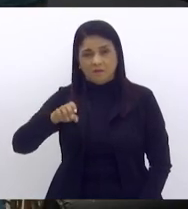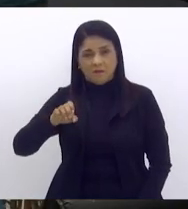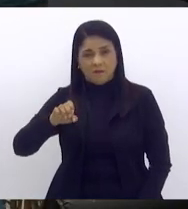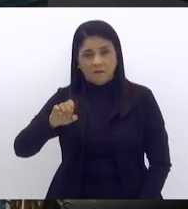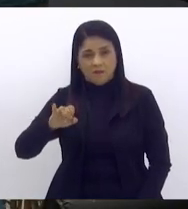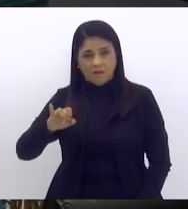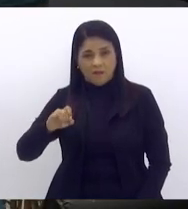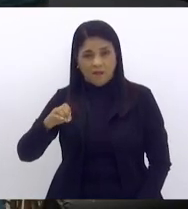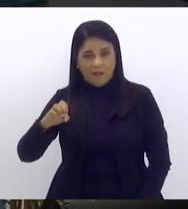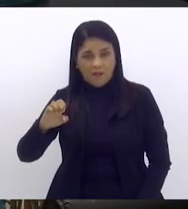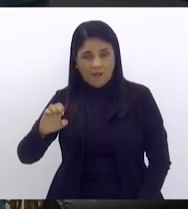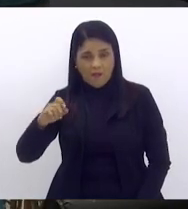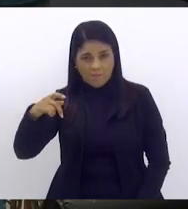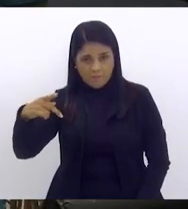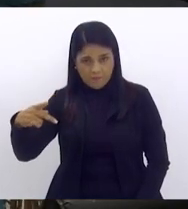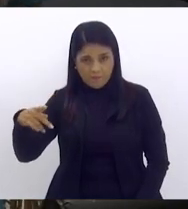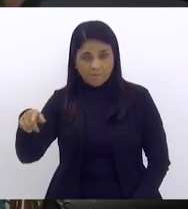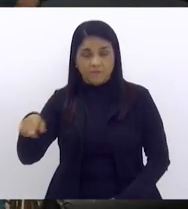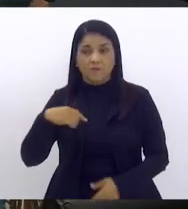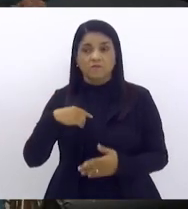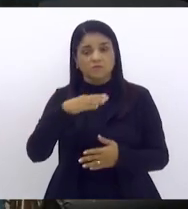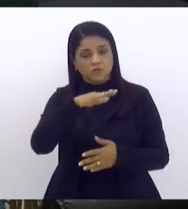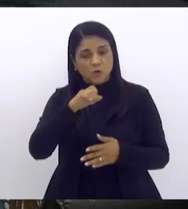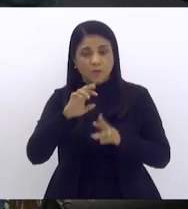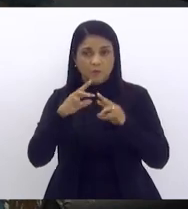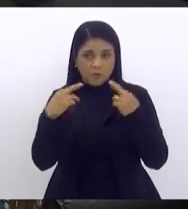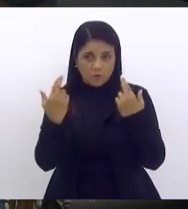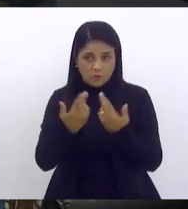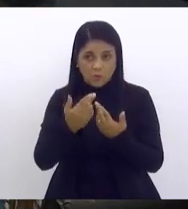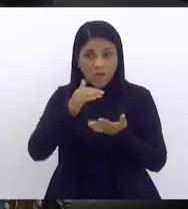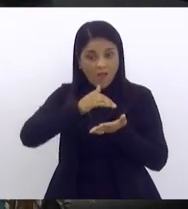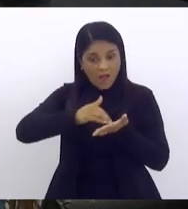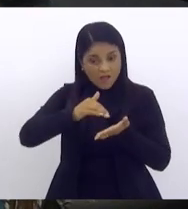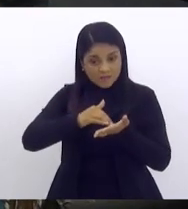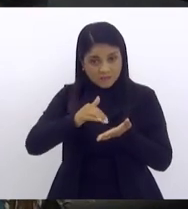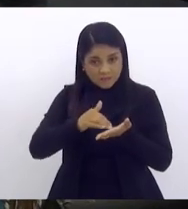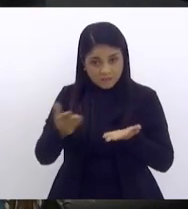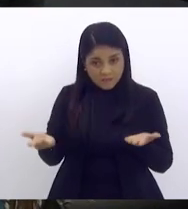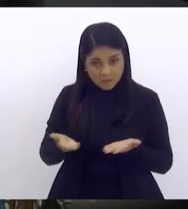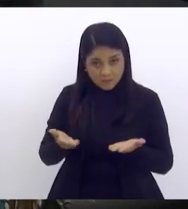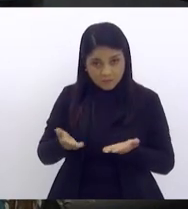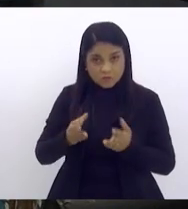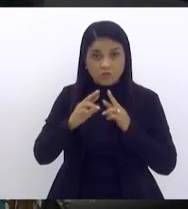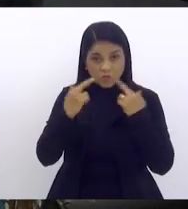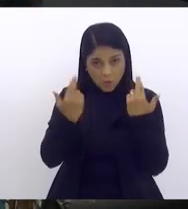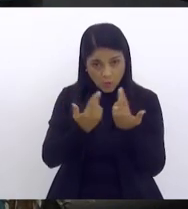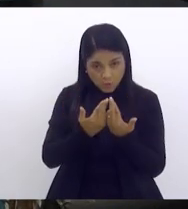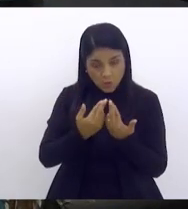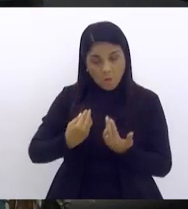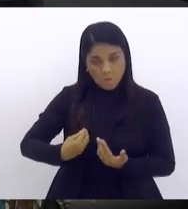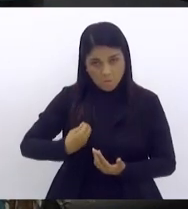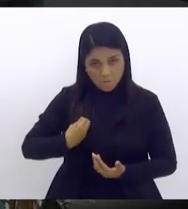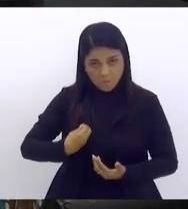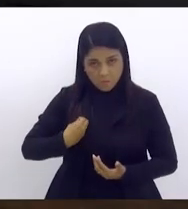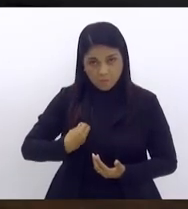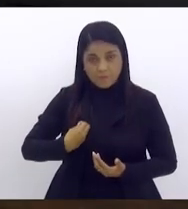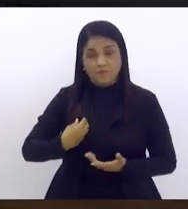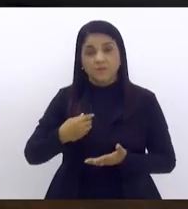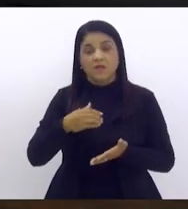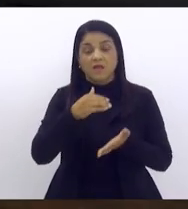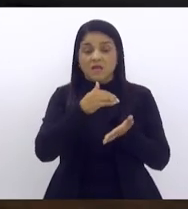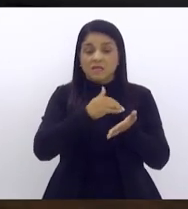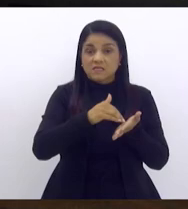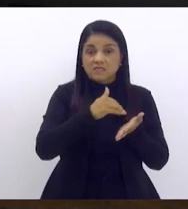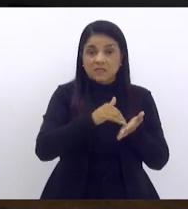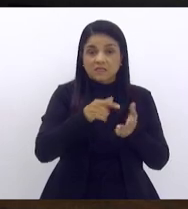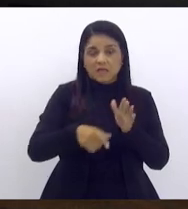Você foi chamado para a reunião, a atual secretária estava na reunião, né? Ela era secretária adjunta, que é